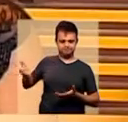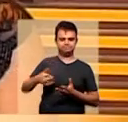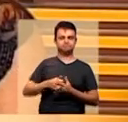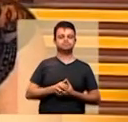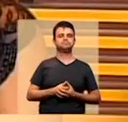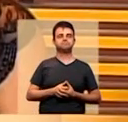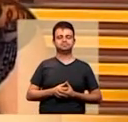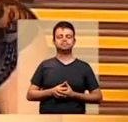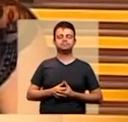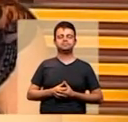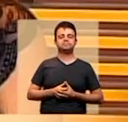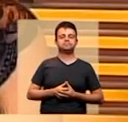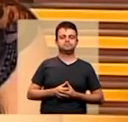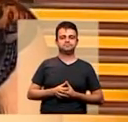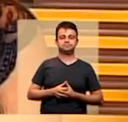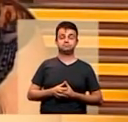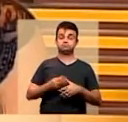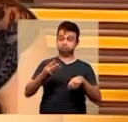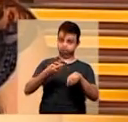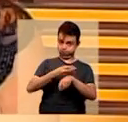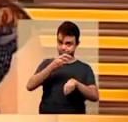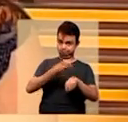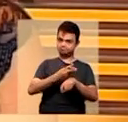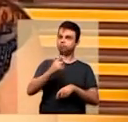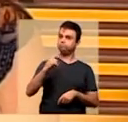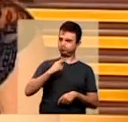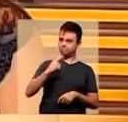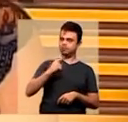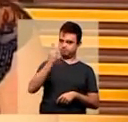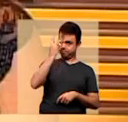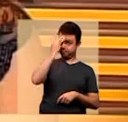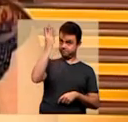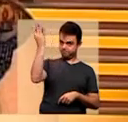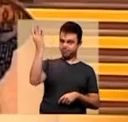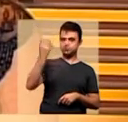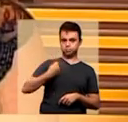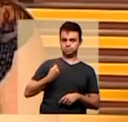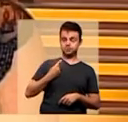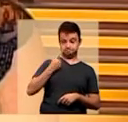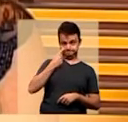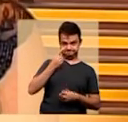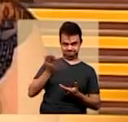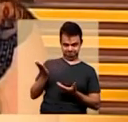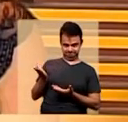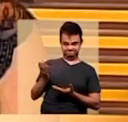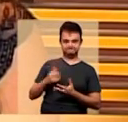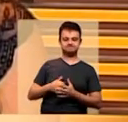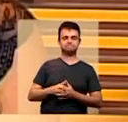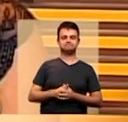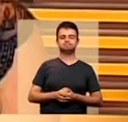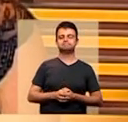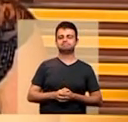vocês? Pode entrar em contato pelo WhatsApp, que é o mais fácil, né? 17